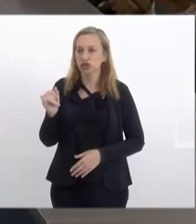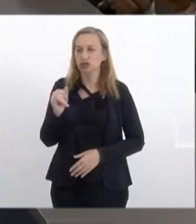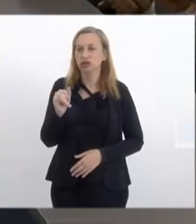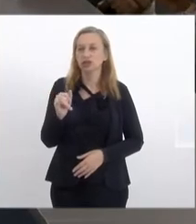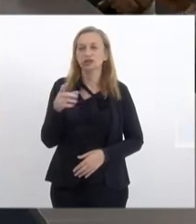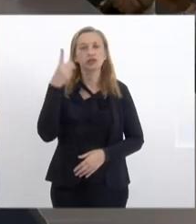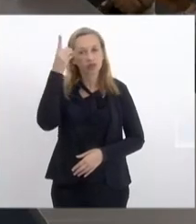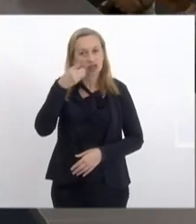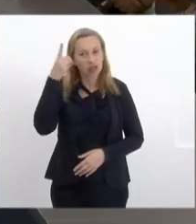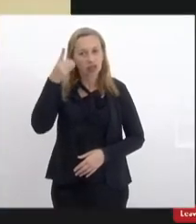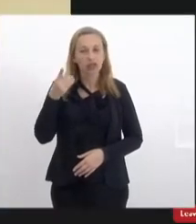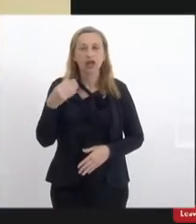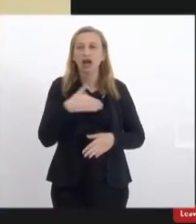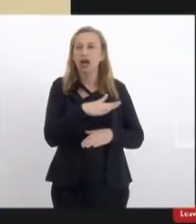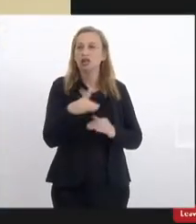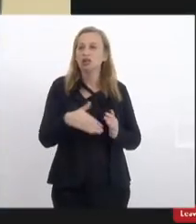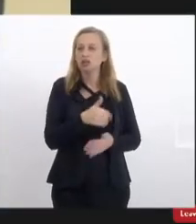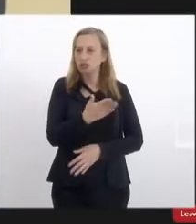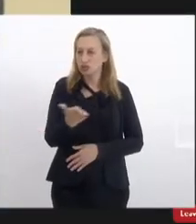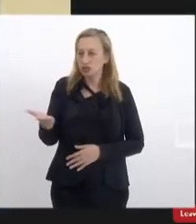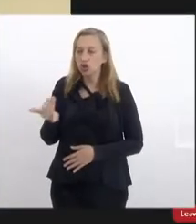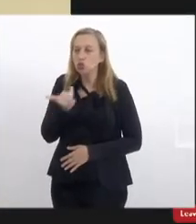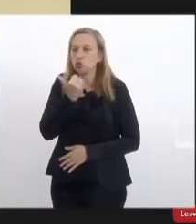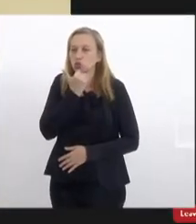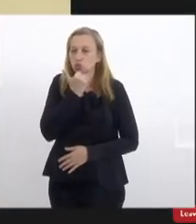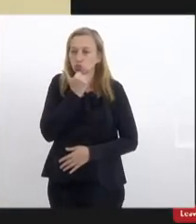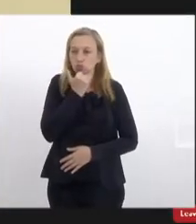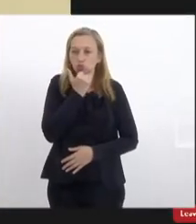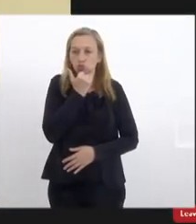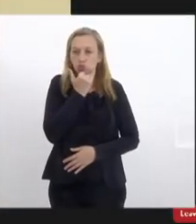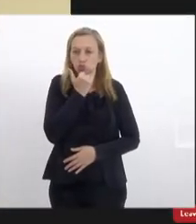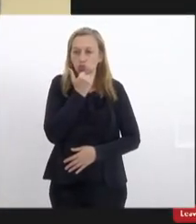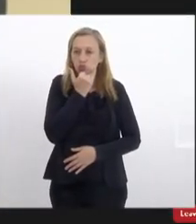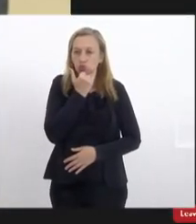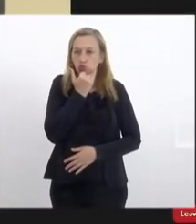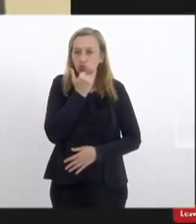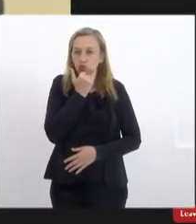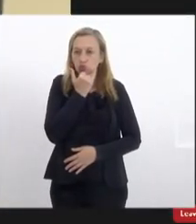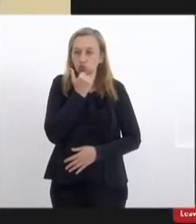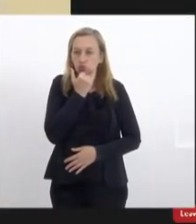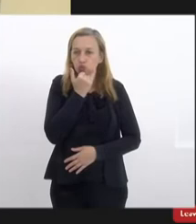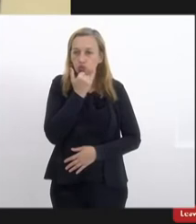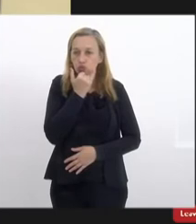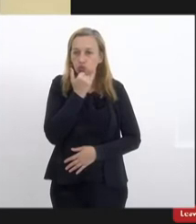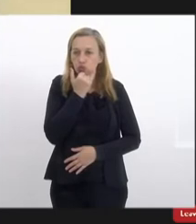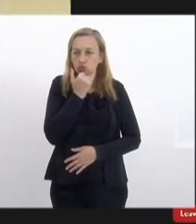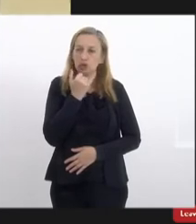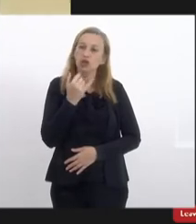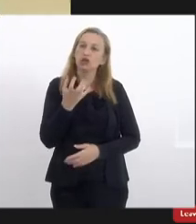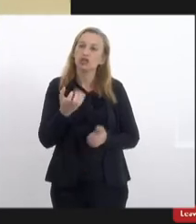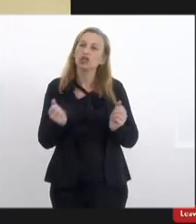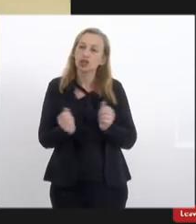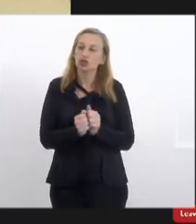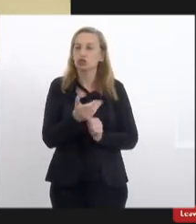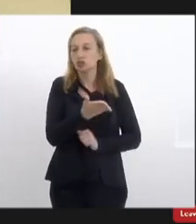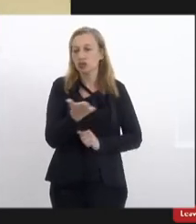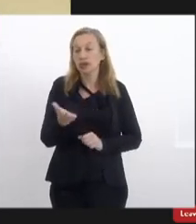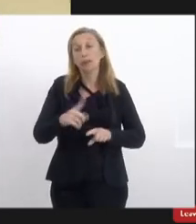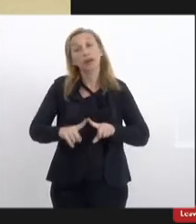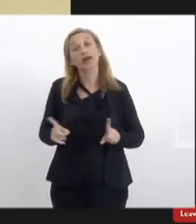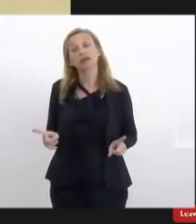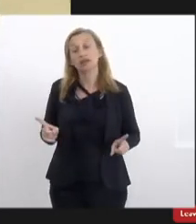Bom dia, deputado. Bom dia a todos presentes. Desculpa a minha ausência aí na sala com todos presencialmente,